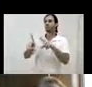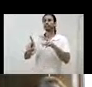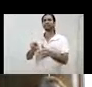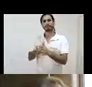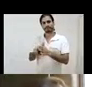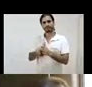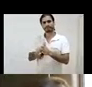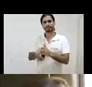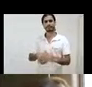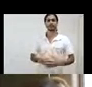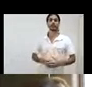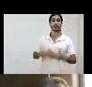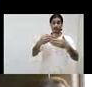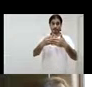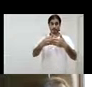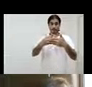Pode passar?